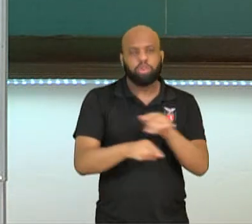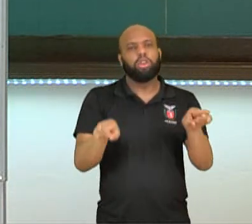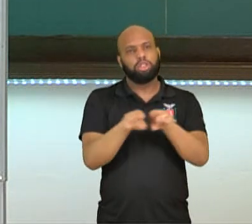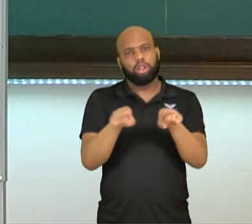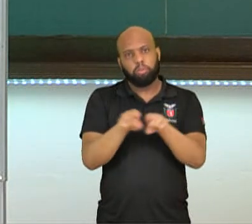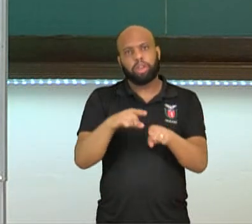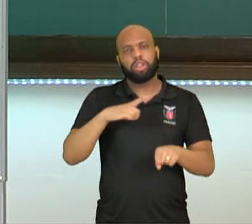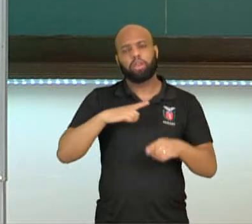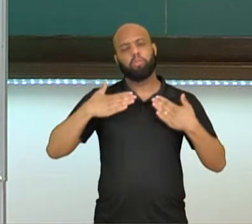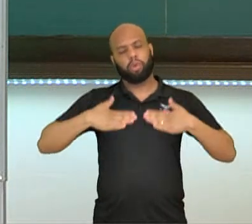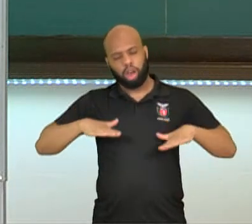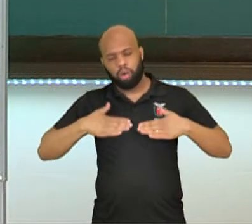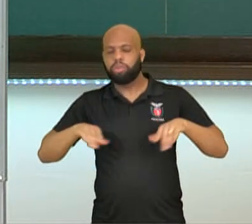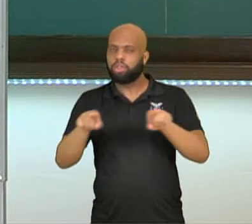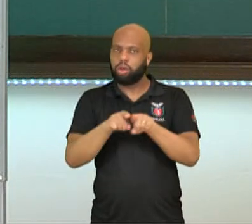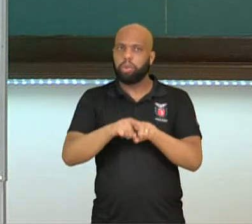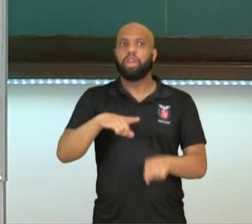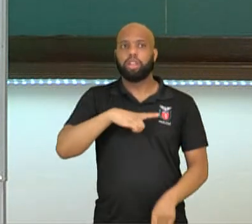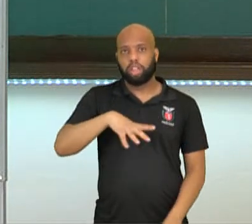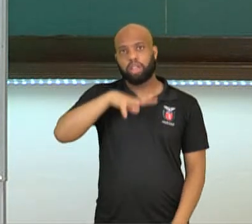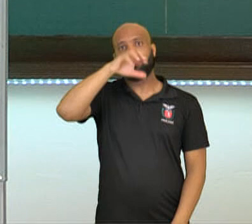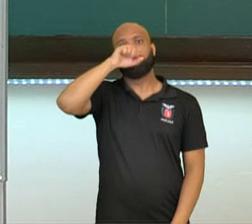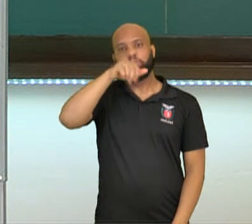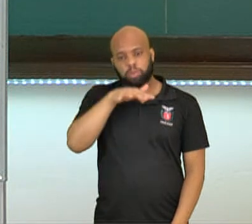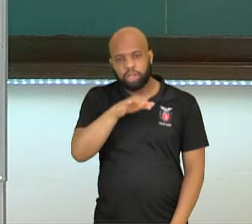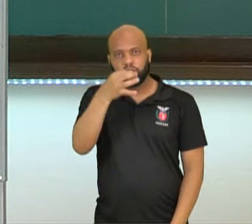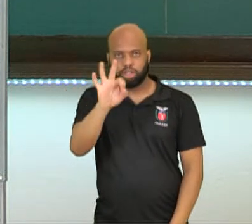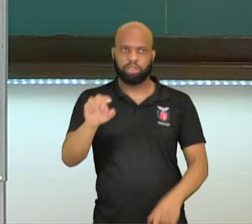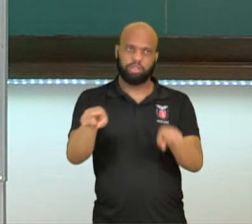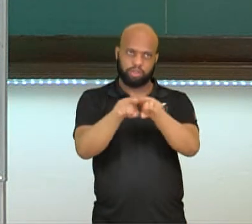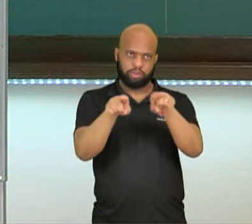em momentos mais calmos, em momentos de relaxamento.